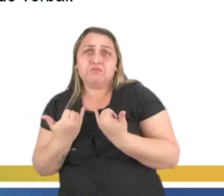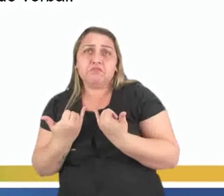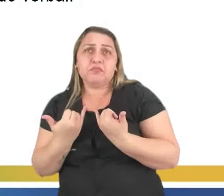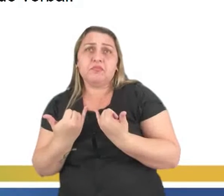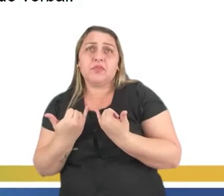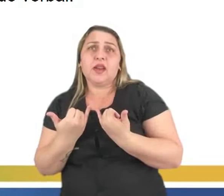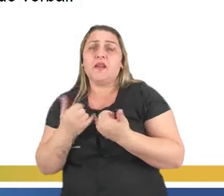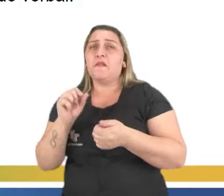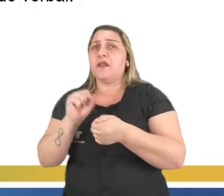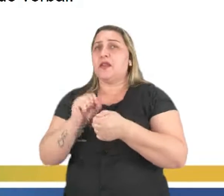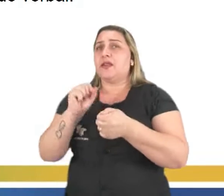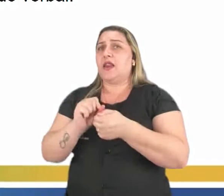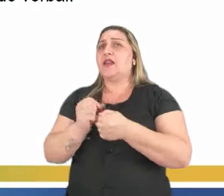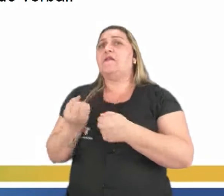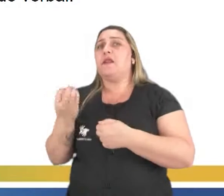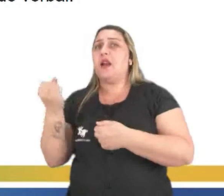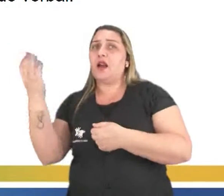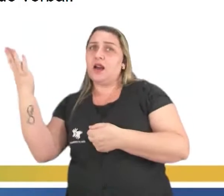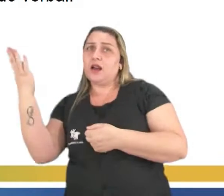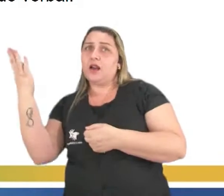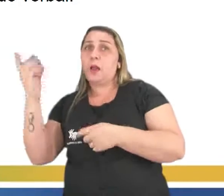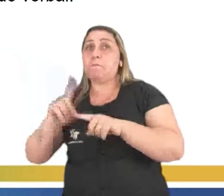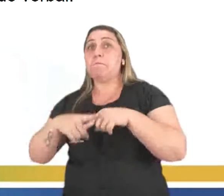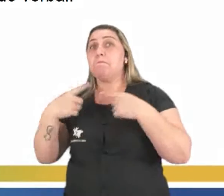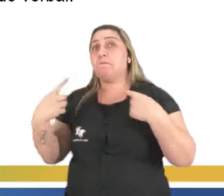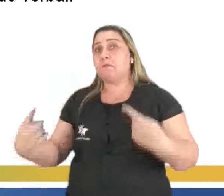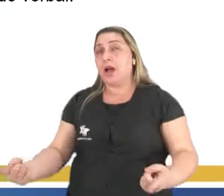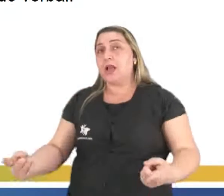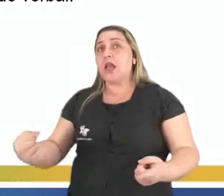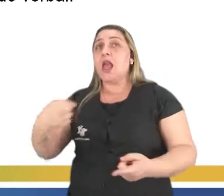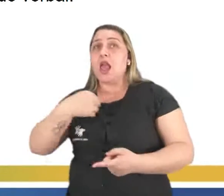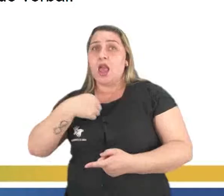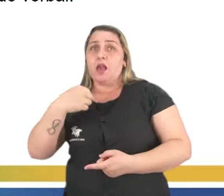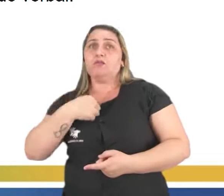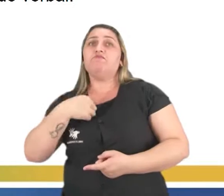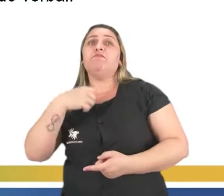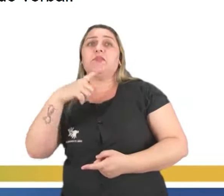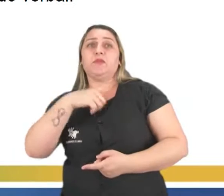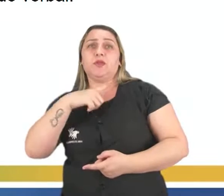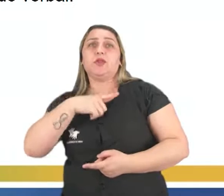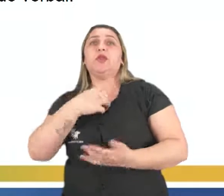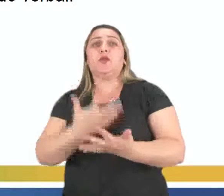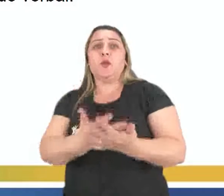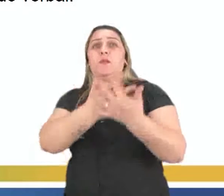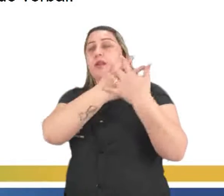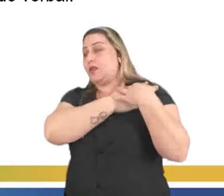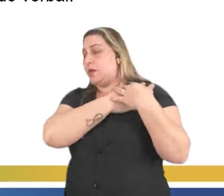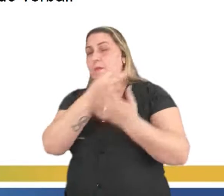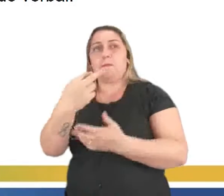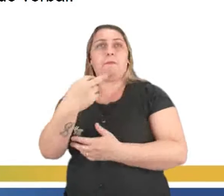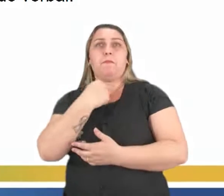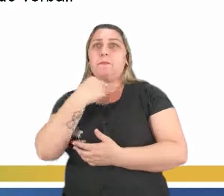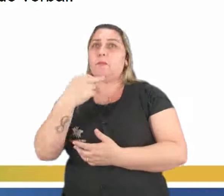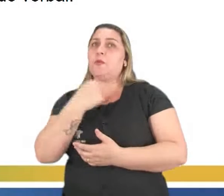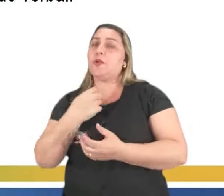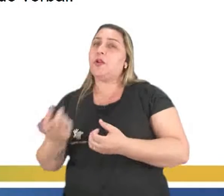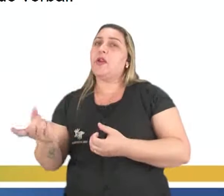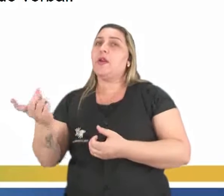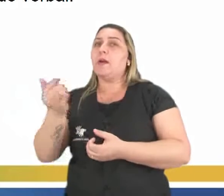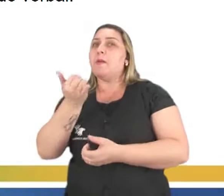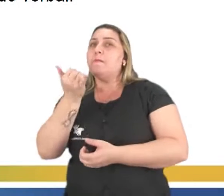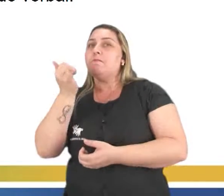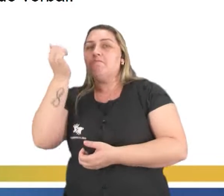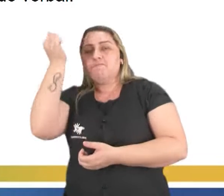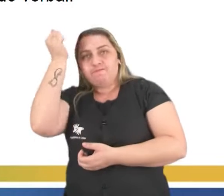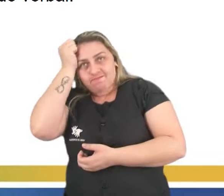dizia que não fizesse tal viagem, mas eu me havia comprometido e não podia voltar